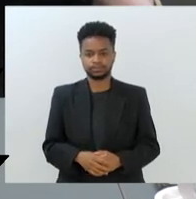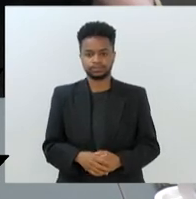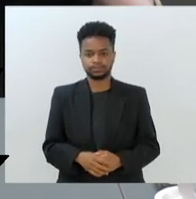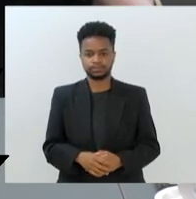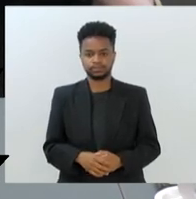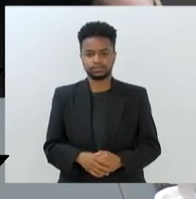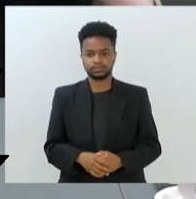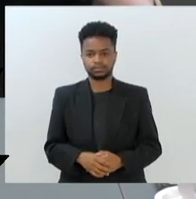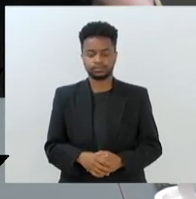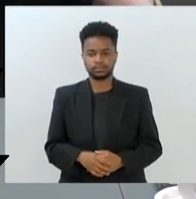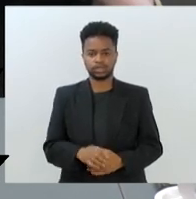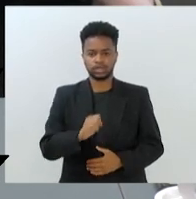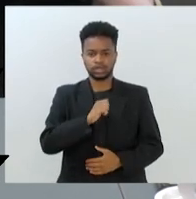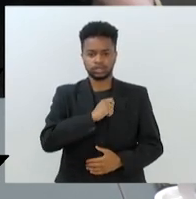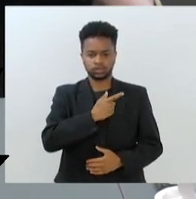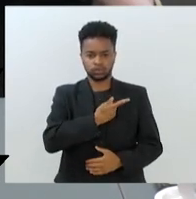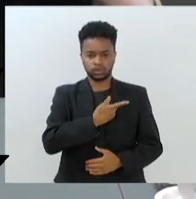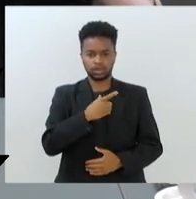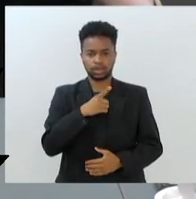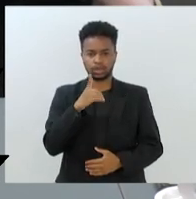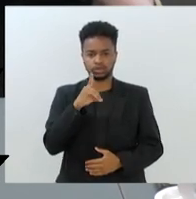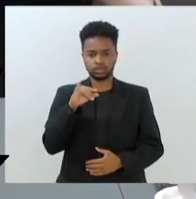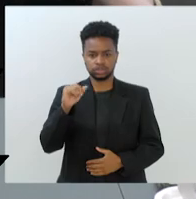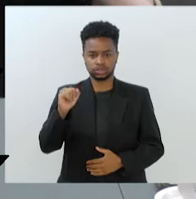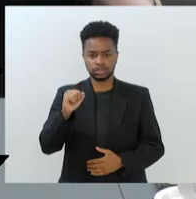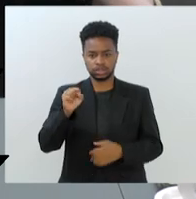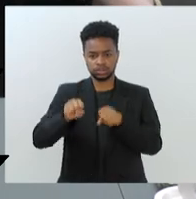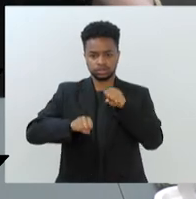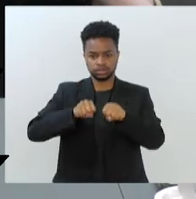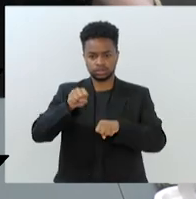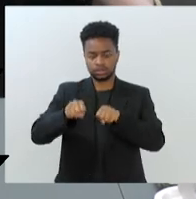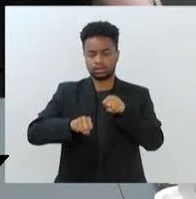Tem em São Gonçalo o dia do ciclismo,